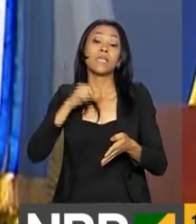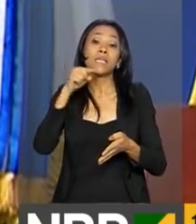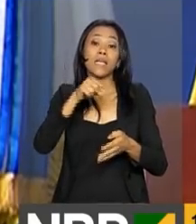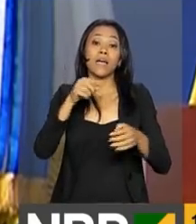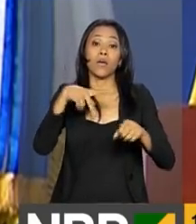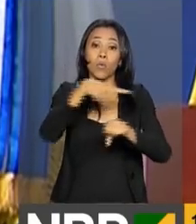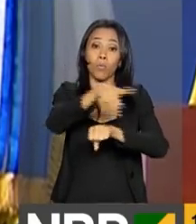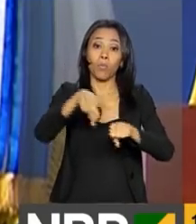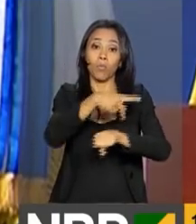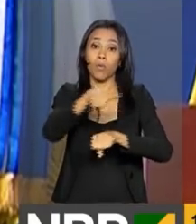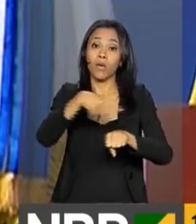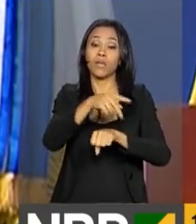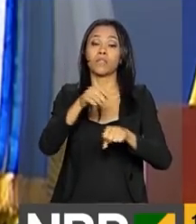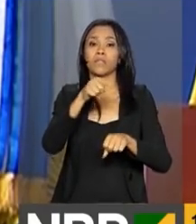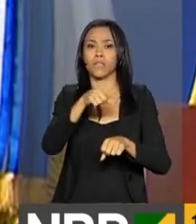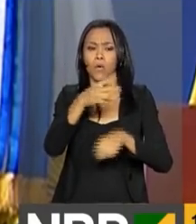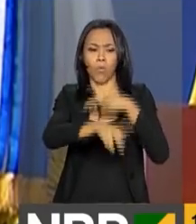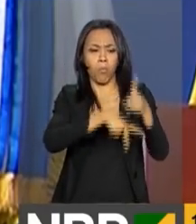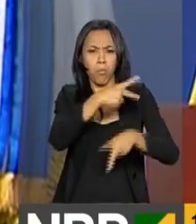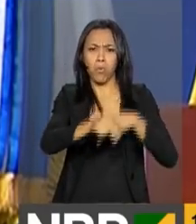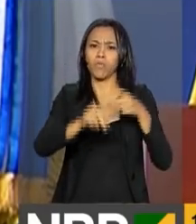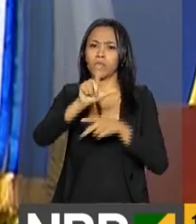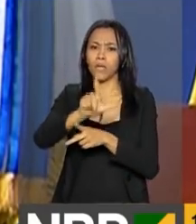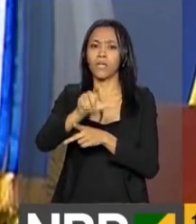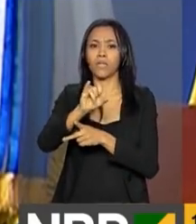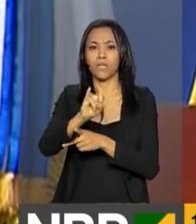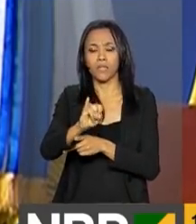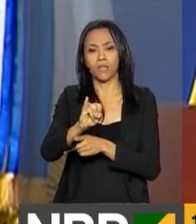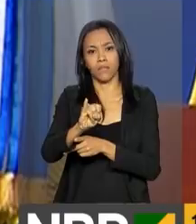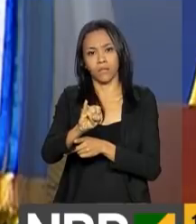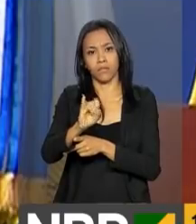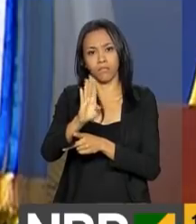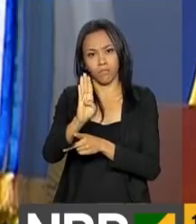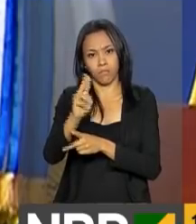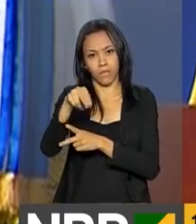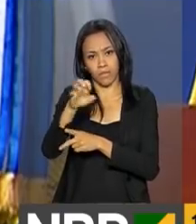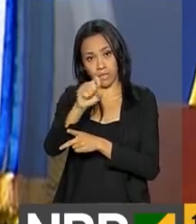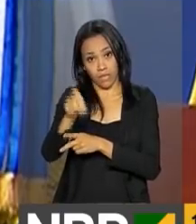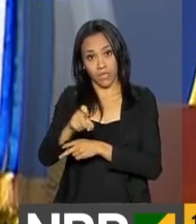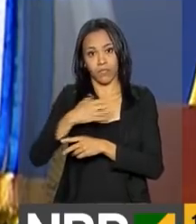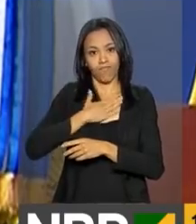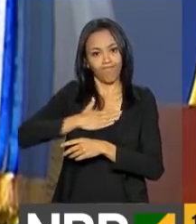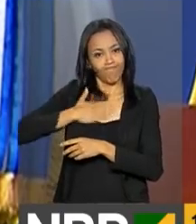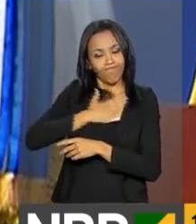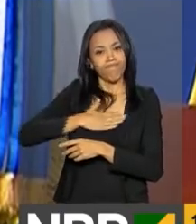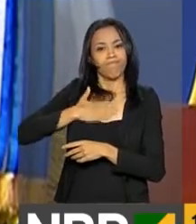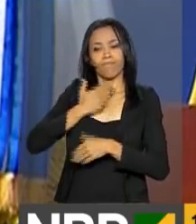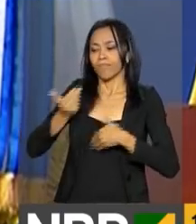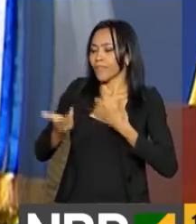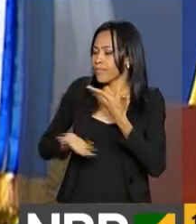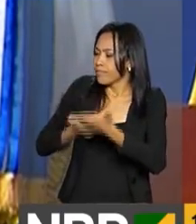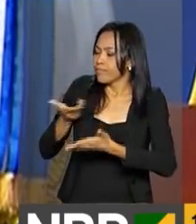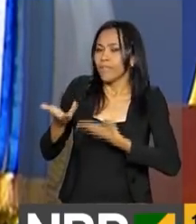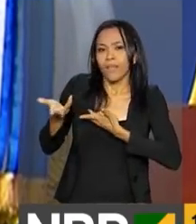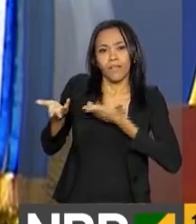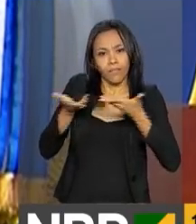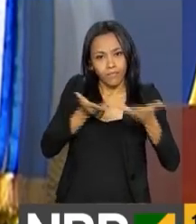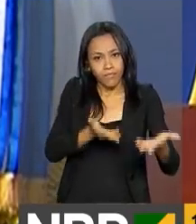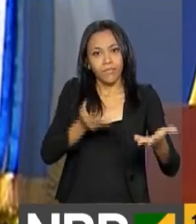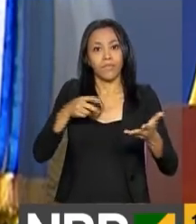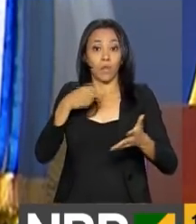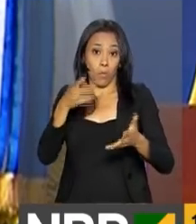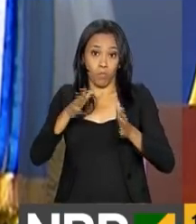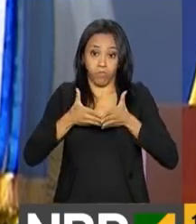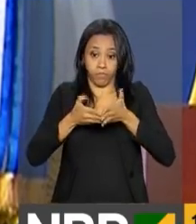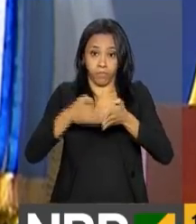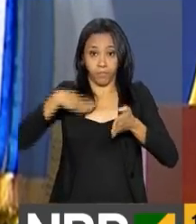libanês tinha pelos nossos militares, pela nossa Marinha. Então, nós, interessante, o Brasil, ele posicionou-se no mundo de